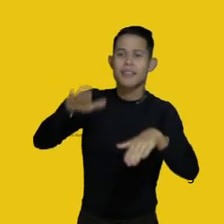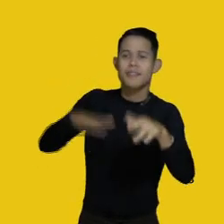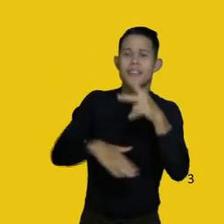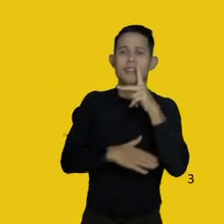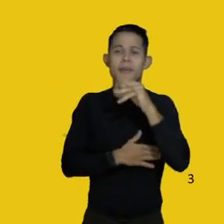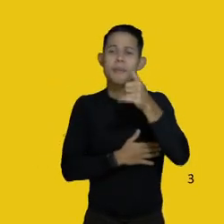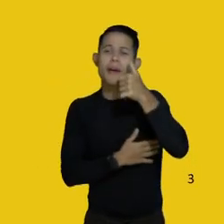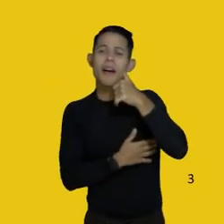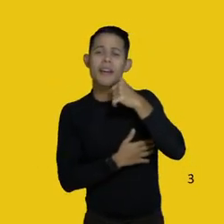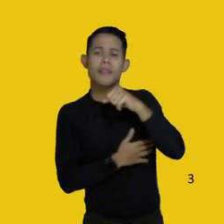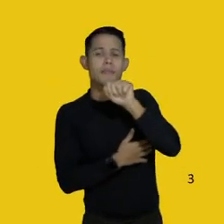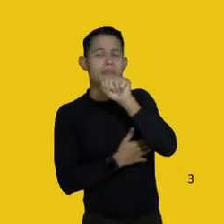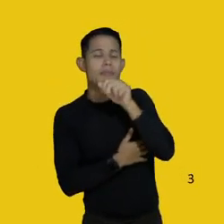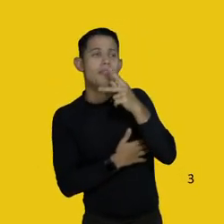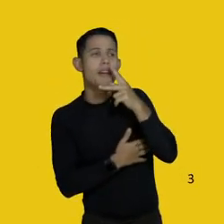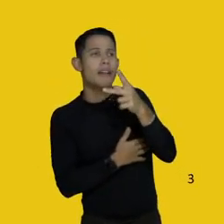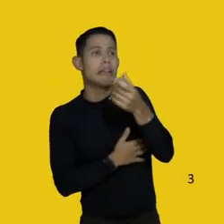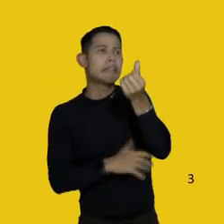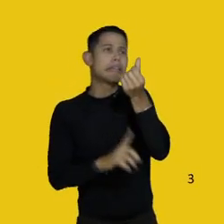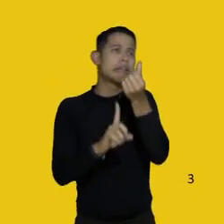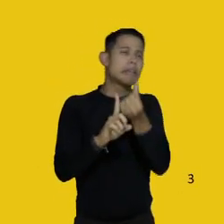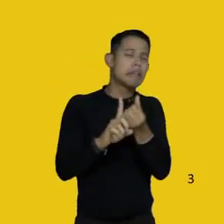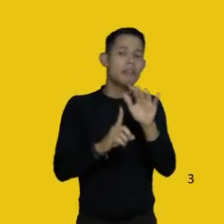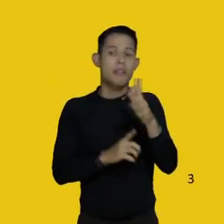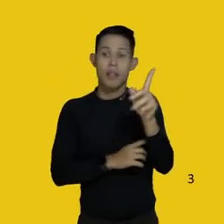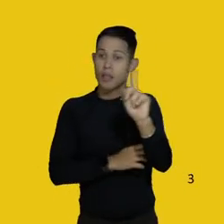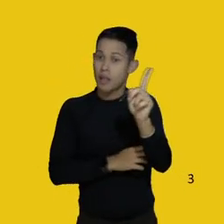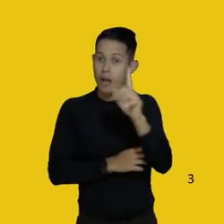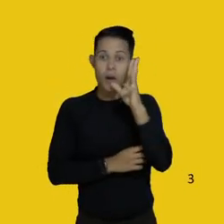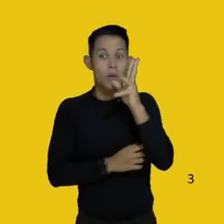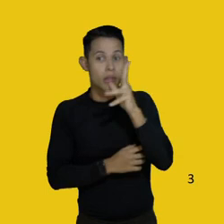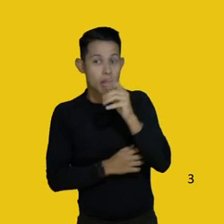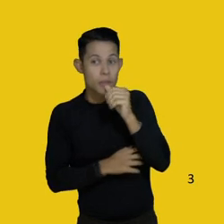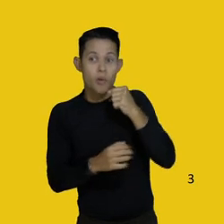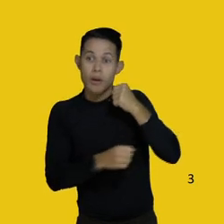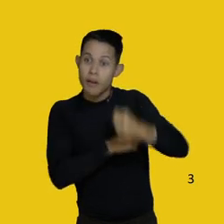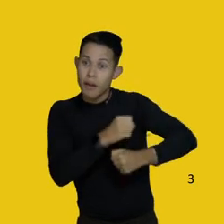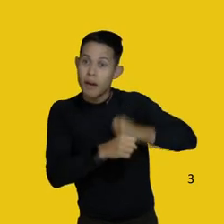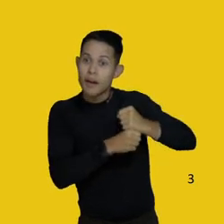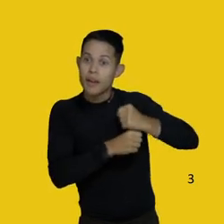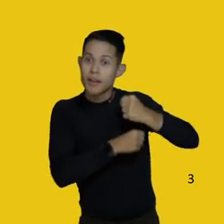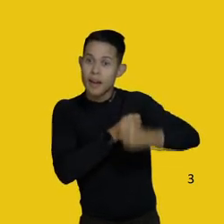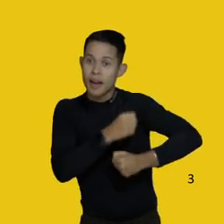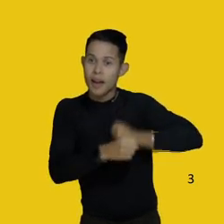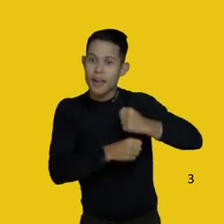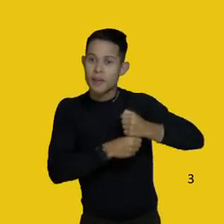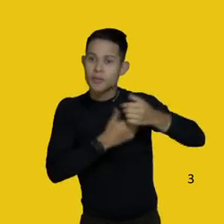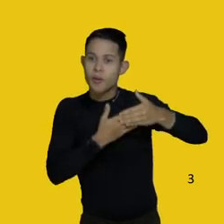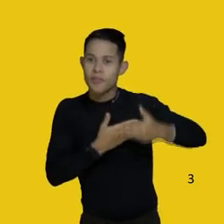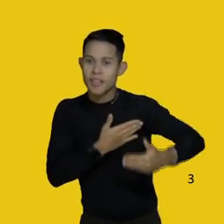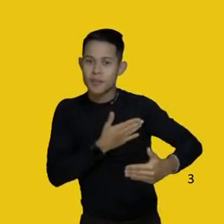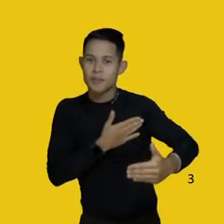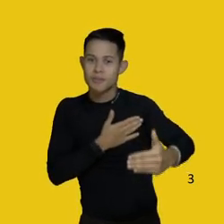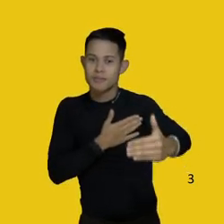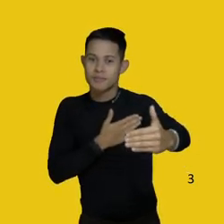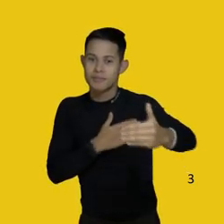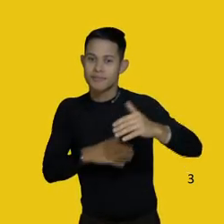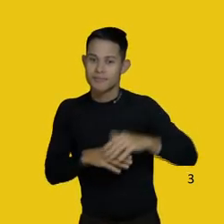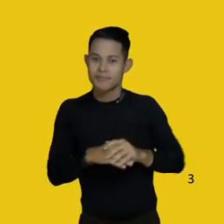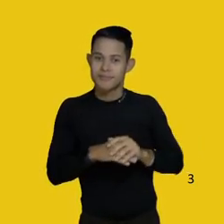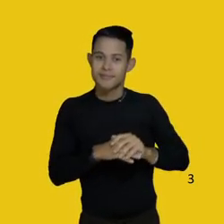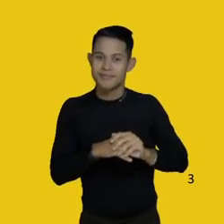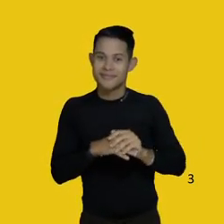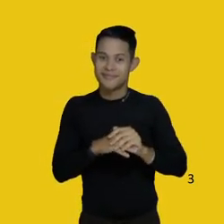evoluiu leva anos por não é dificuldade específica da Leitura escrita tem a memória tem organização